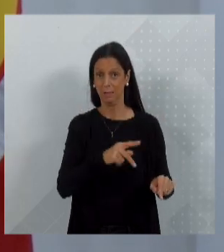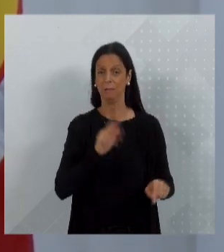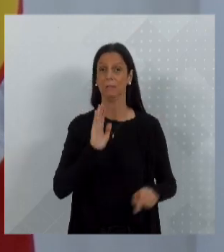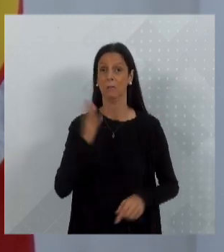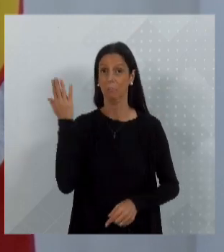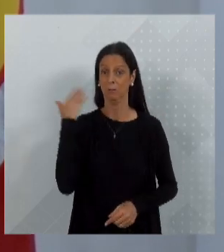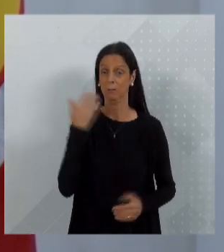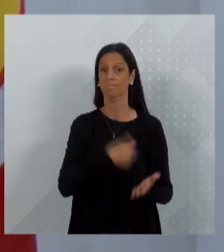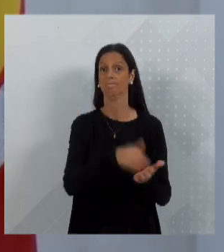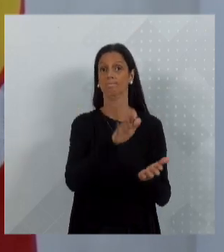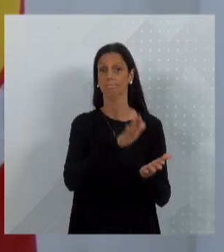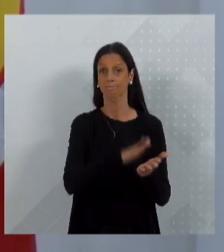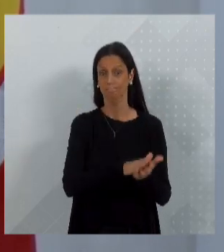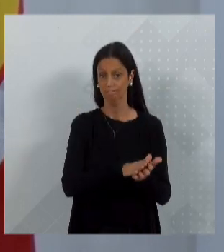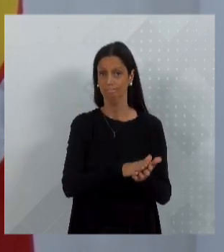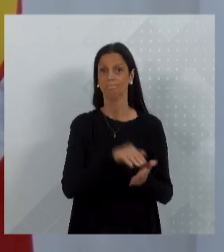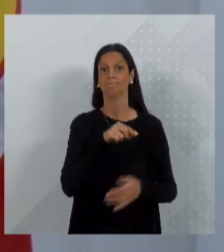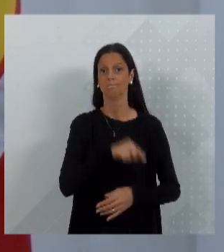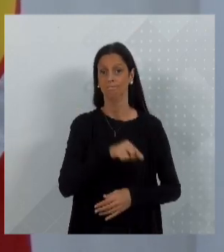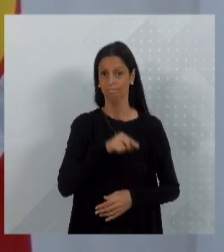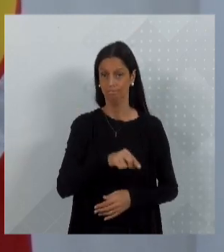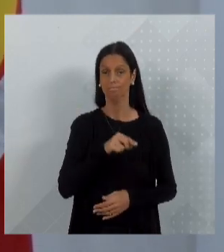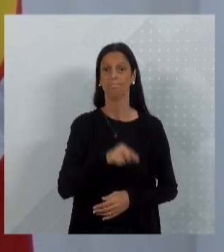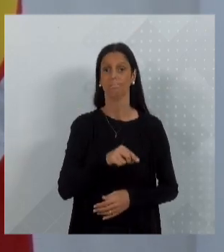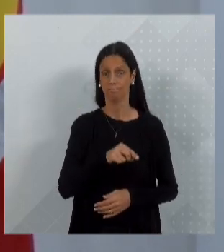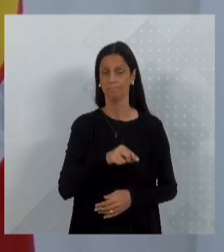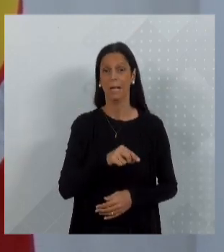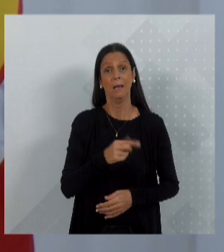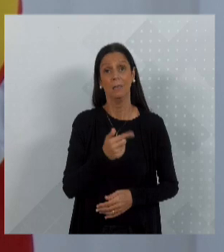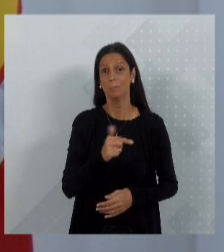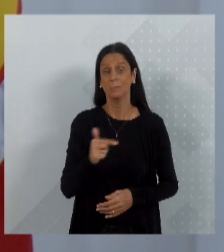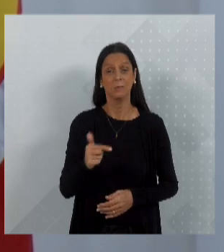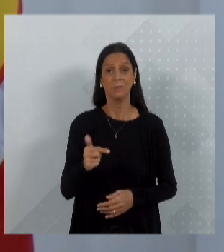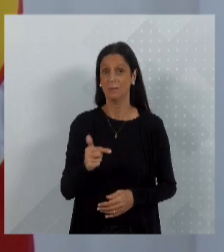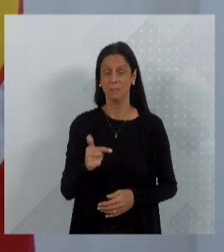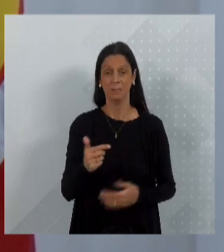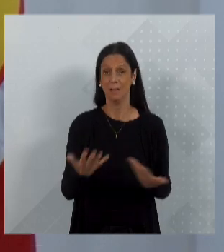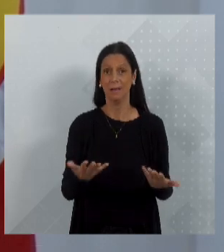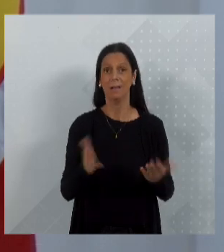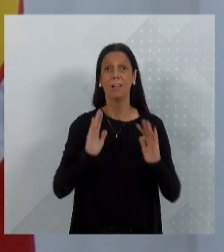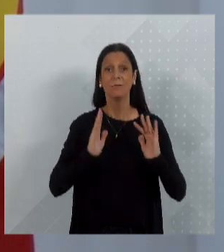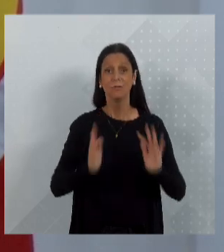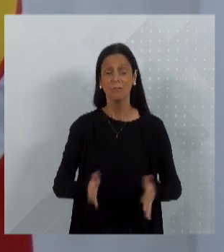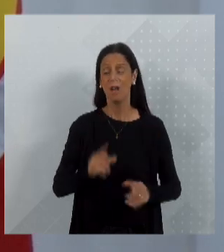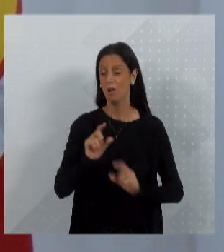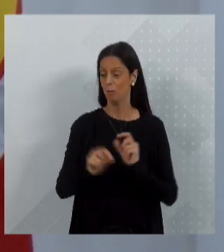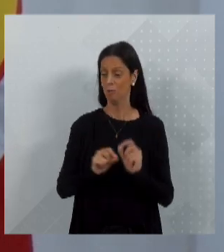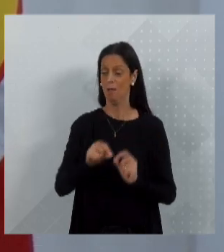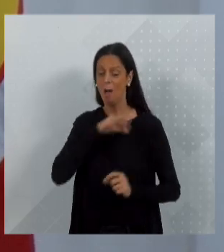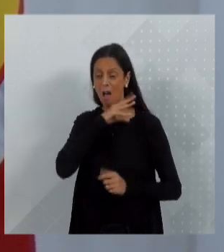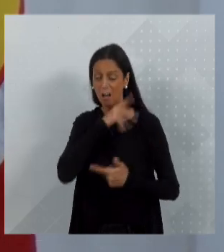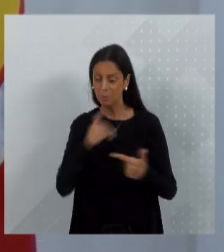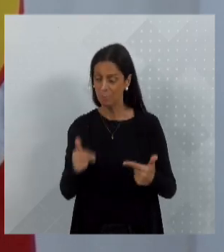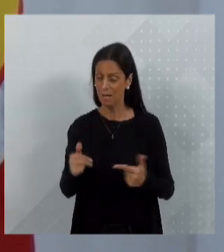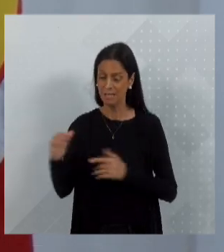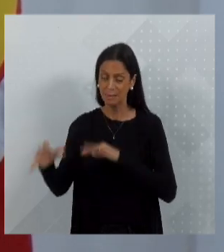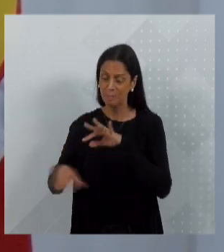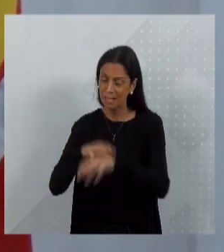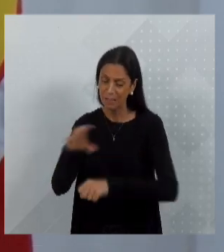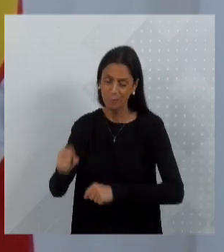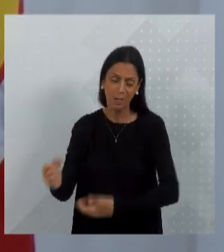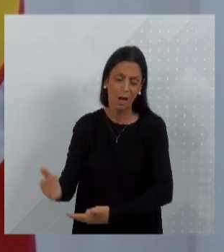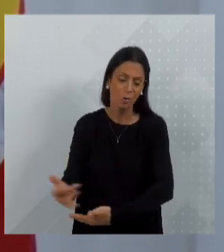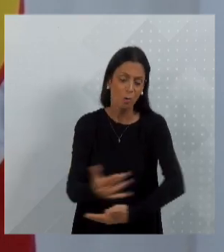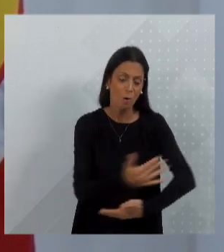ter condições, né, de fazer esse processo. Porque elas já fazem o trabalho delas, né, de estar acolhendo os animais, e aí estavam sendo